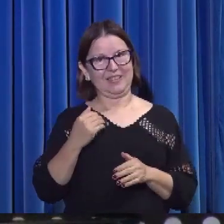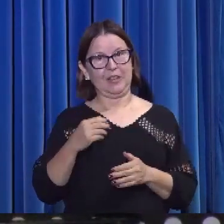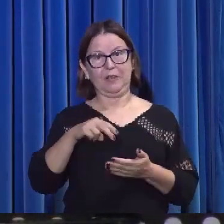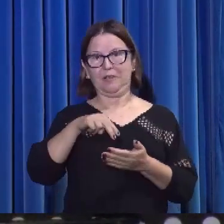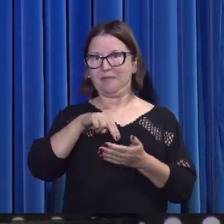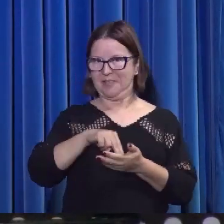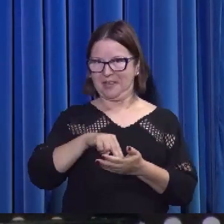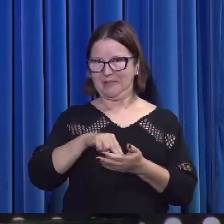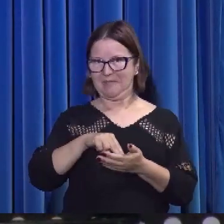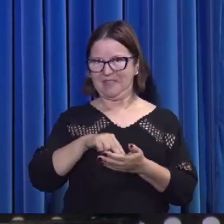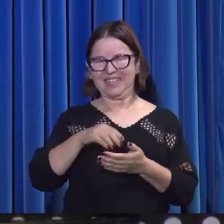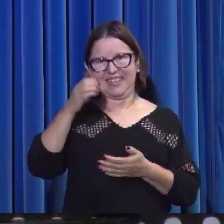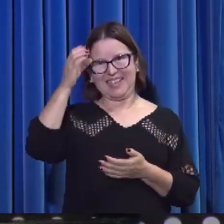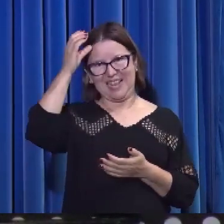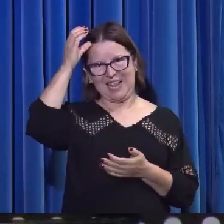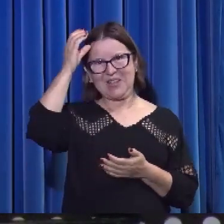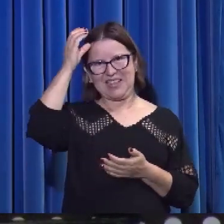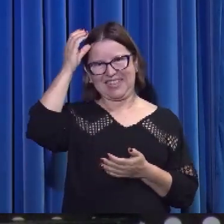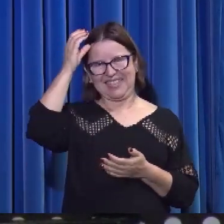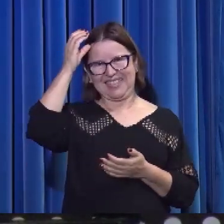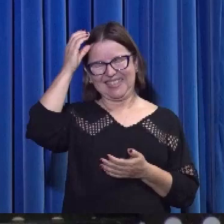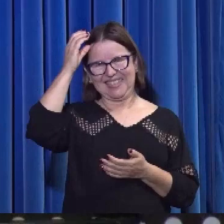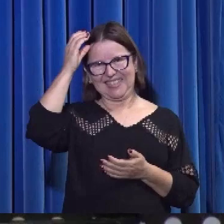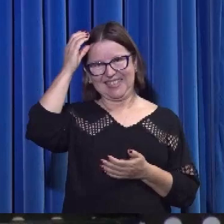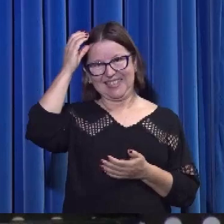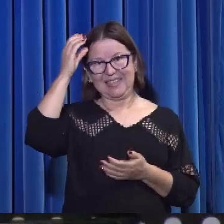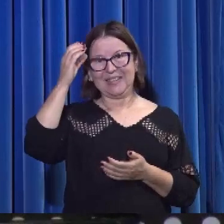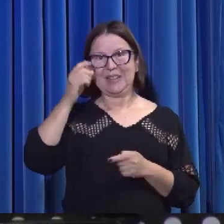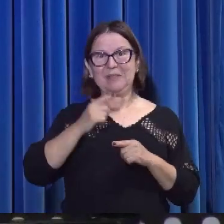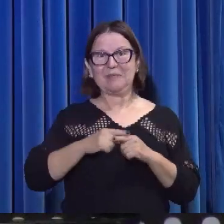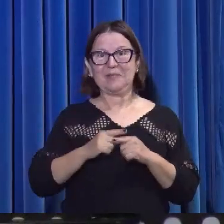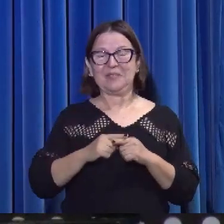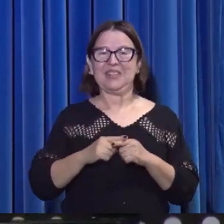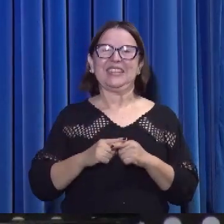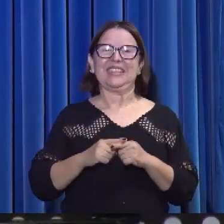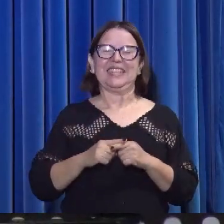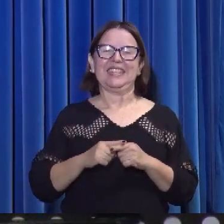da fé chegou ao fim.